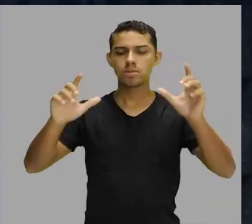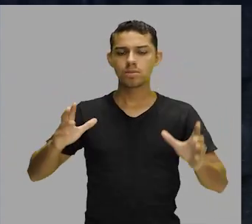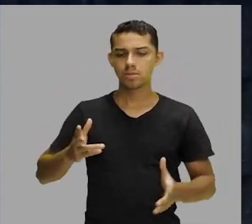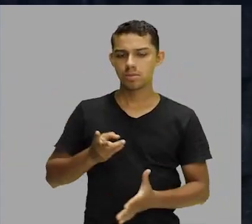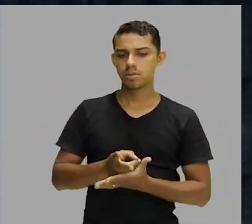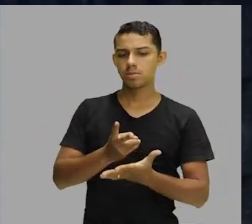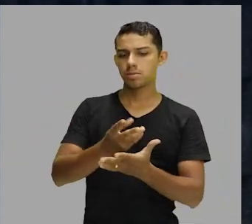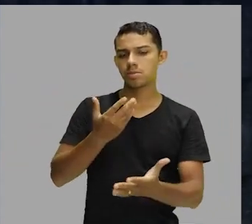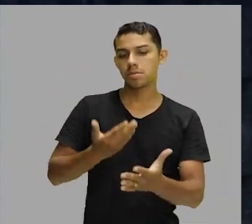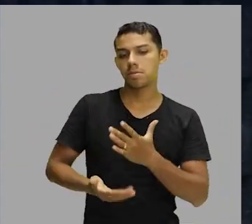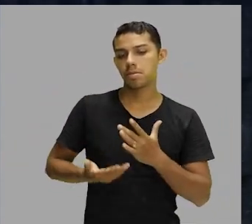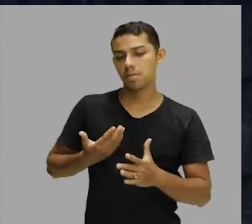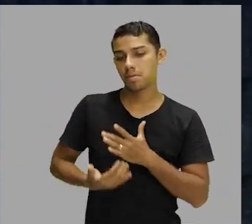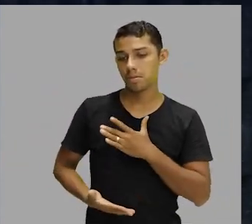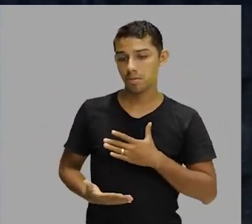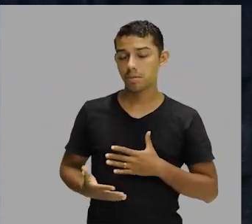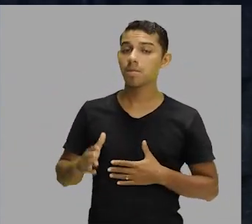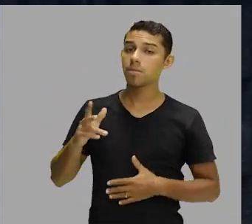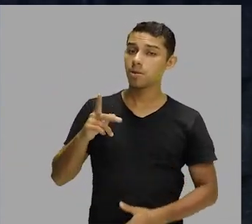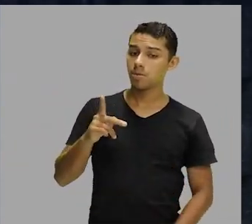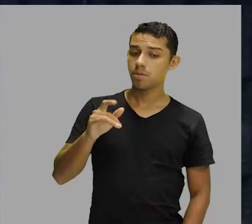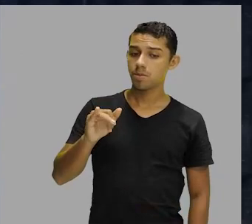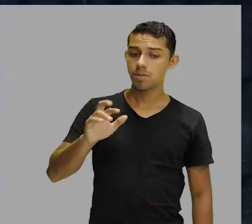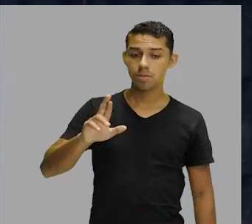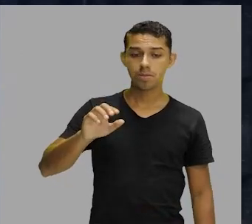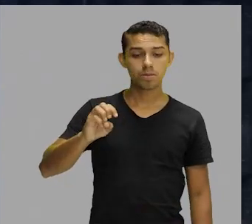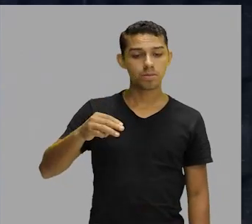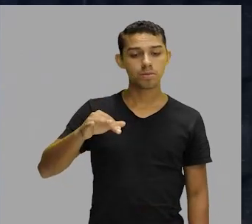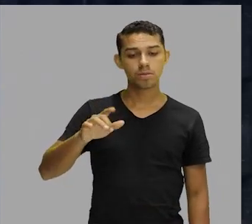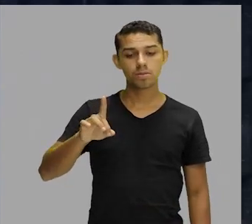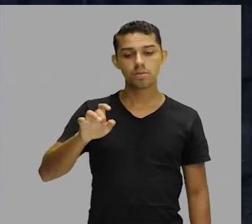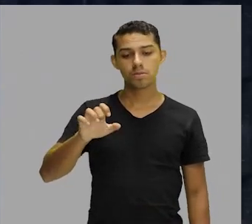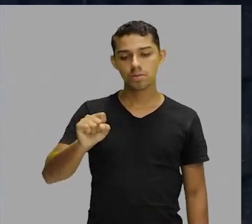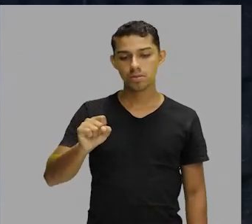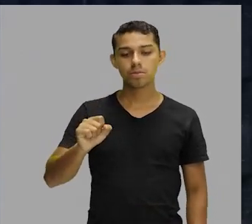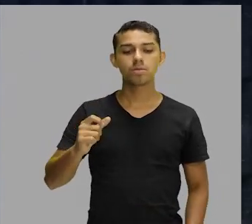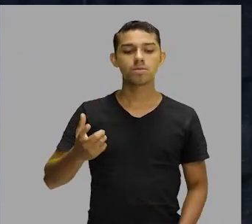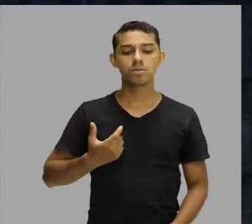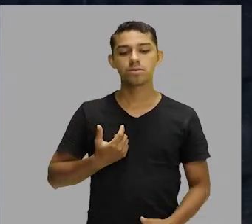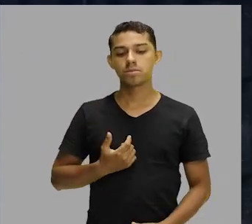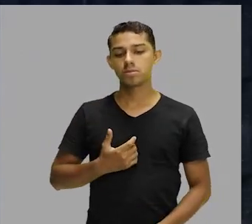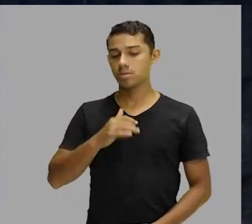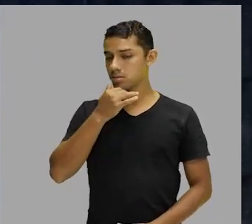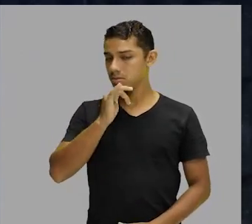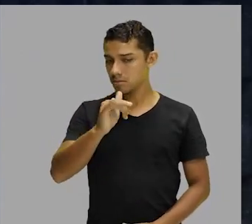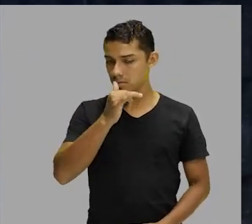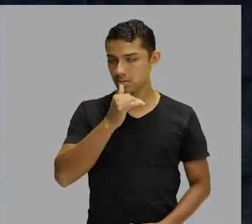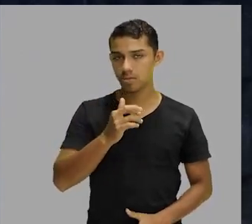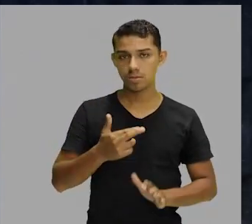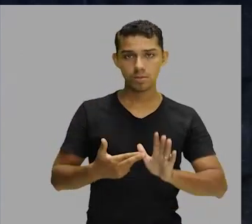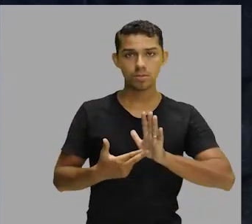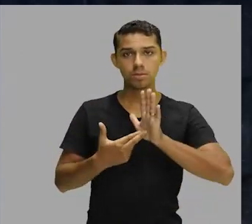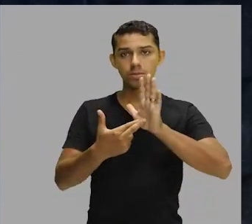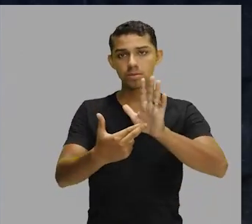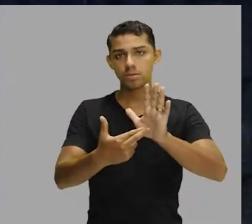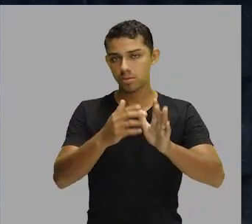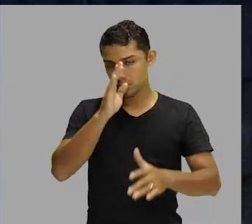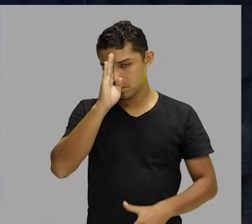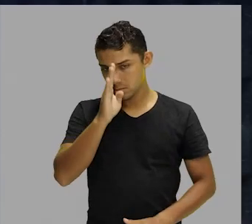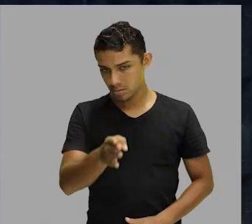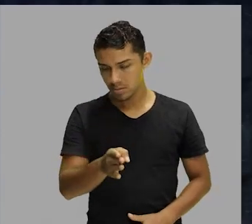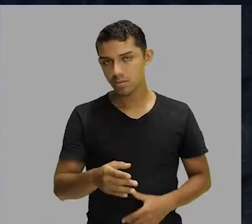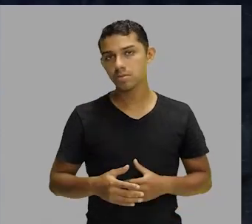perdida. Então, a pirâmide de energia ela sempre é representada por uma pirâmide direta, ou seja,